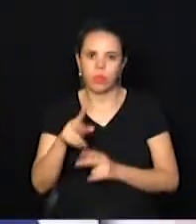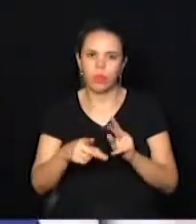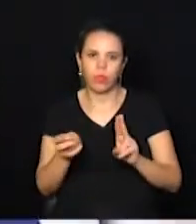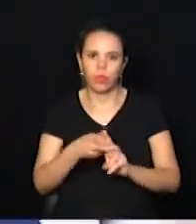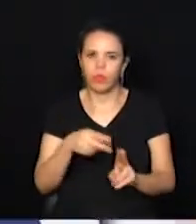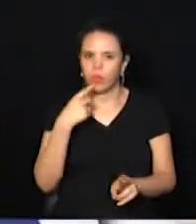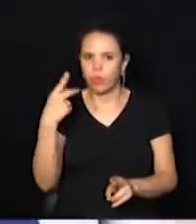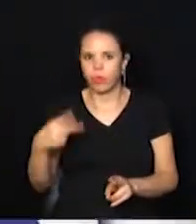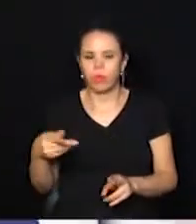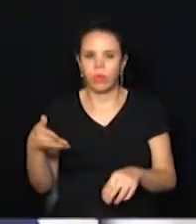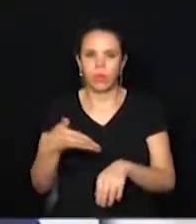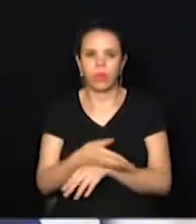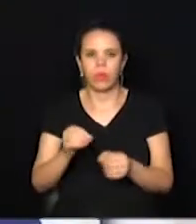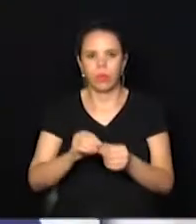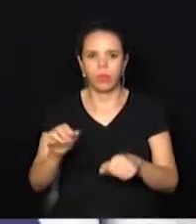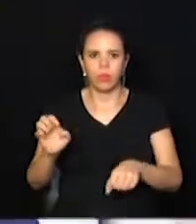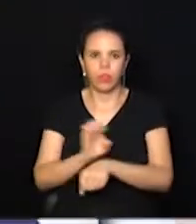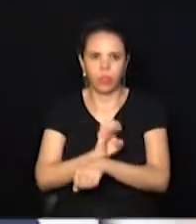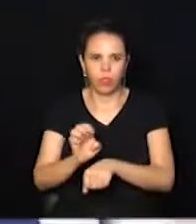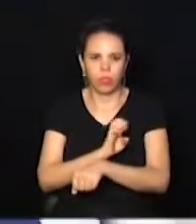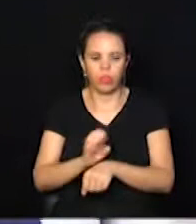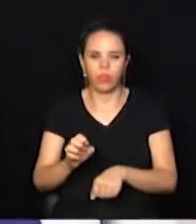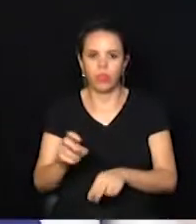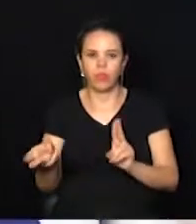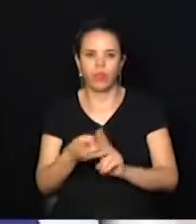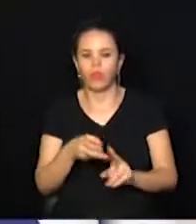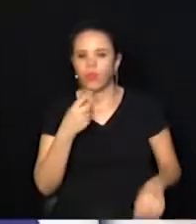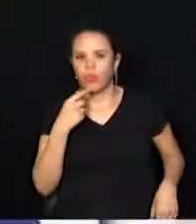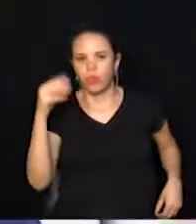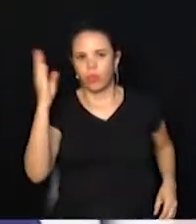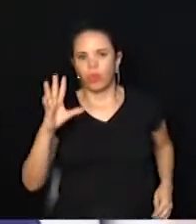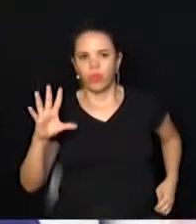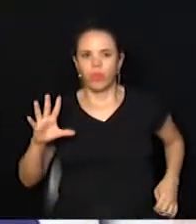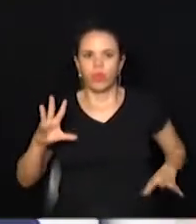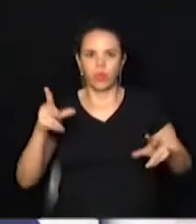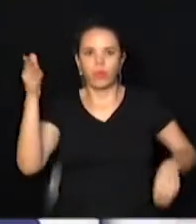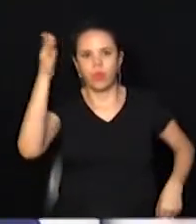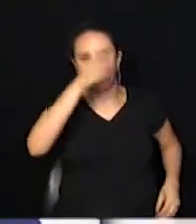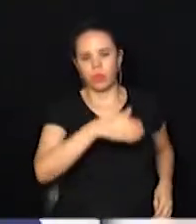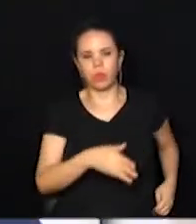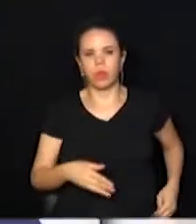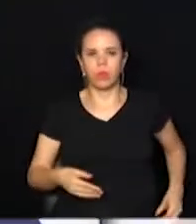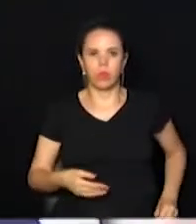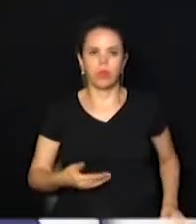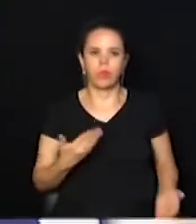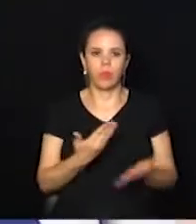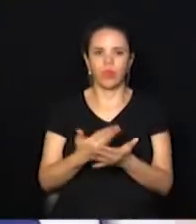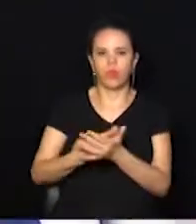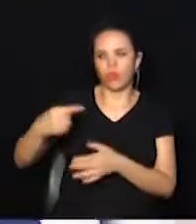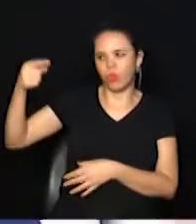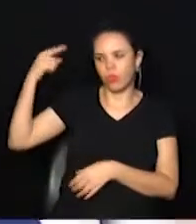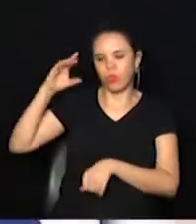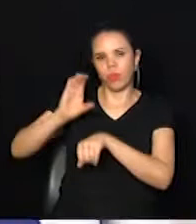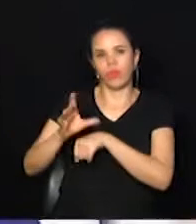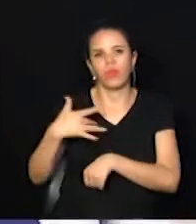de fazer estágio no SUS Campinas, porque a gente, no Brasil inteiro, quem estudava nos cursos da área